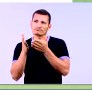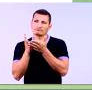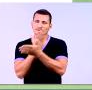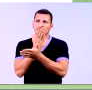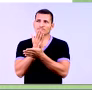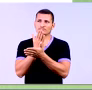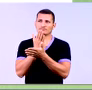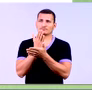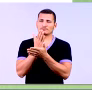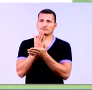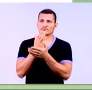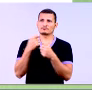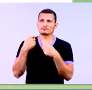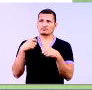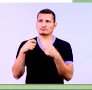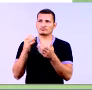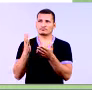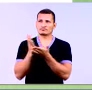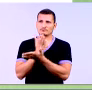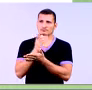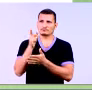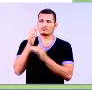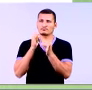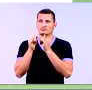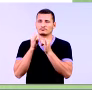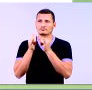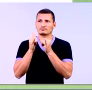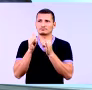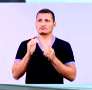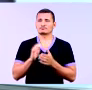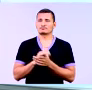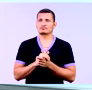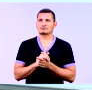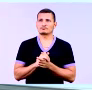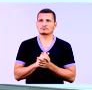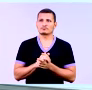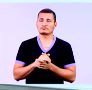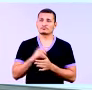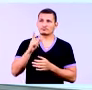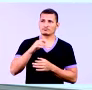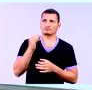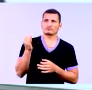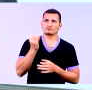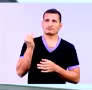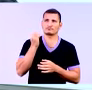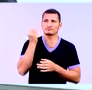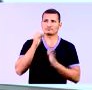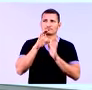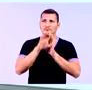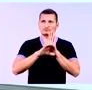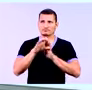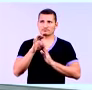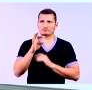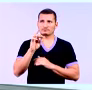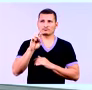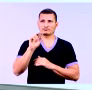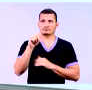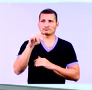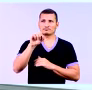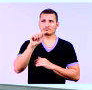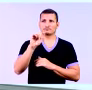Né? Precisaria ser desfeita essa informação. Tá? Então, essa é a importância do conceito de transação. É por isso